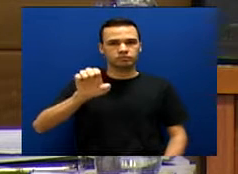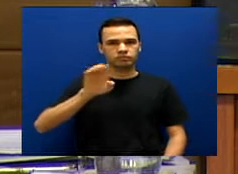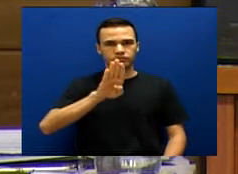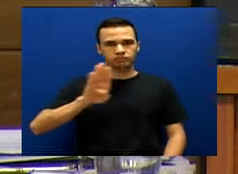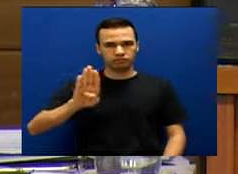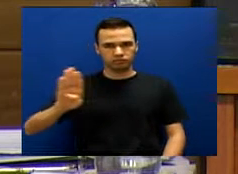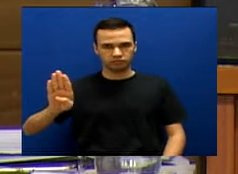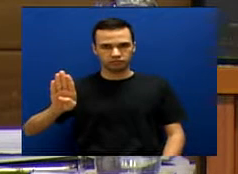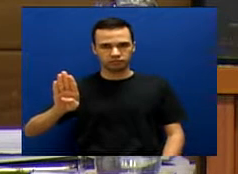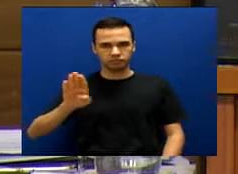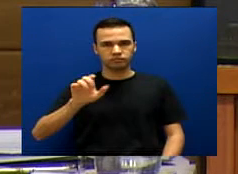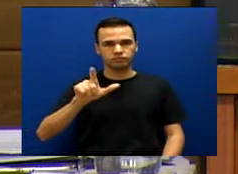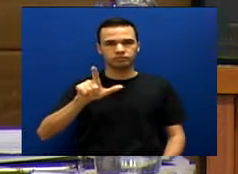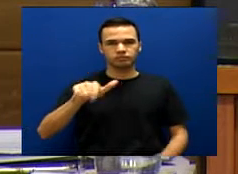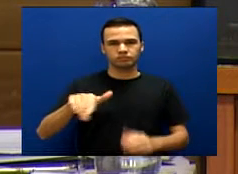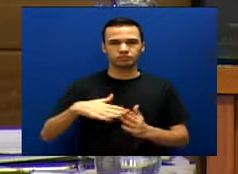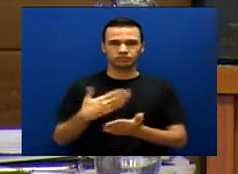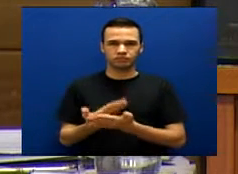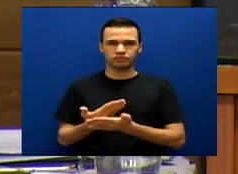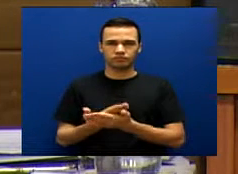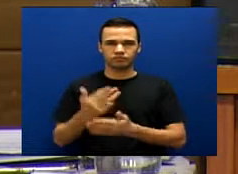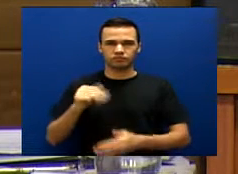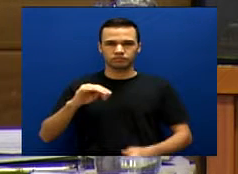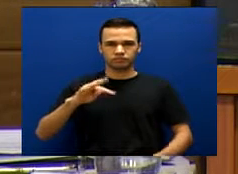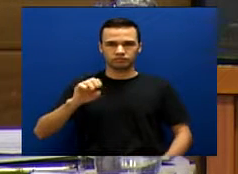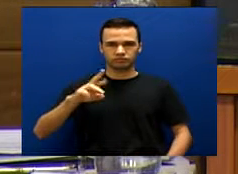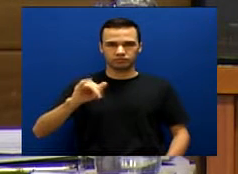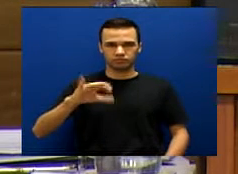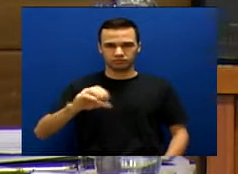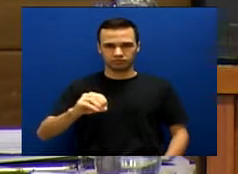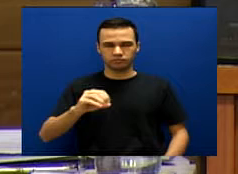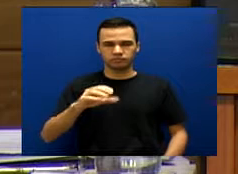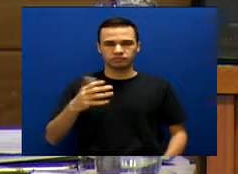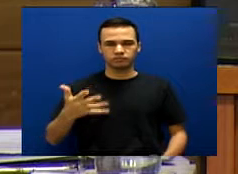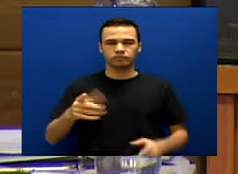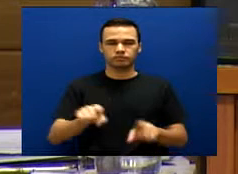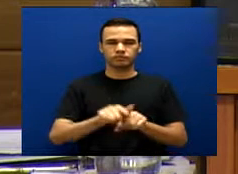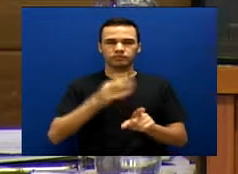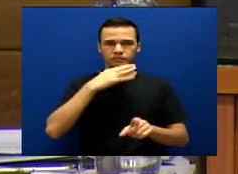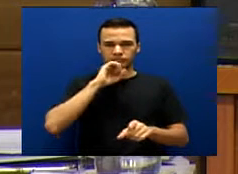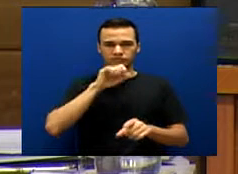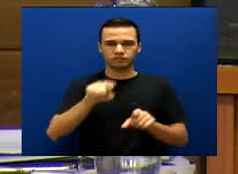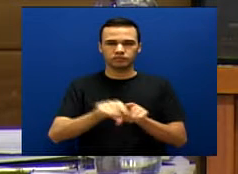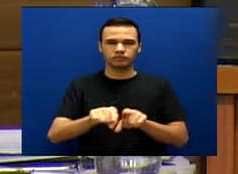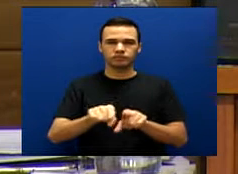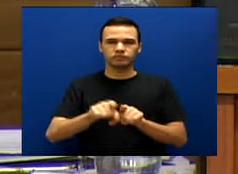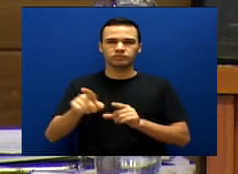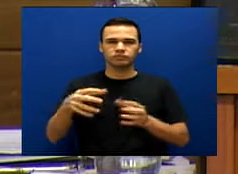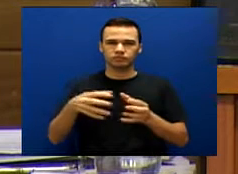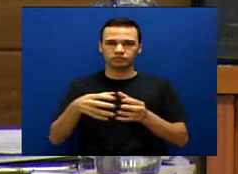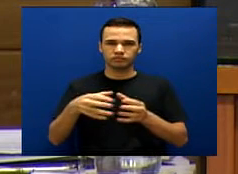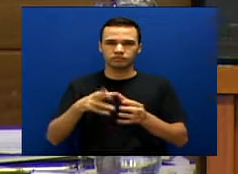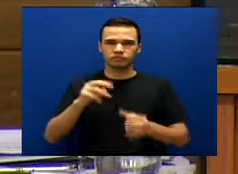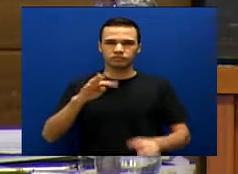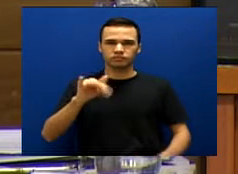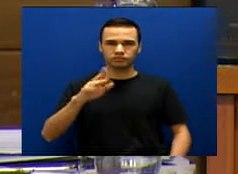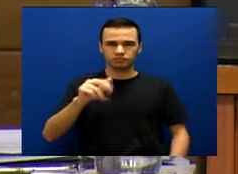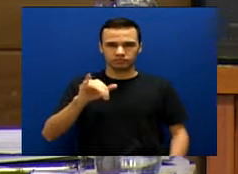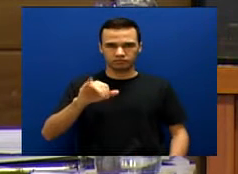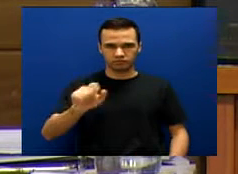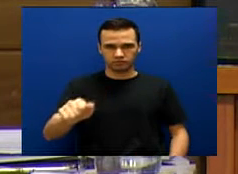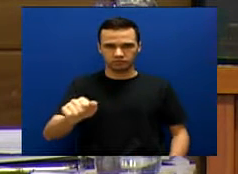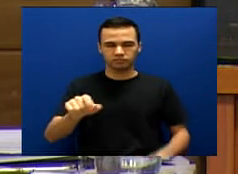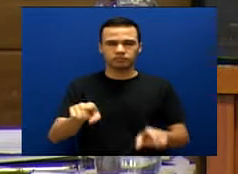AEBVB, Lar Escola Monteiro Lobato, OPAI, Associação Educacional e Beneficente Refúgio, da